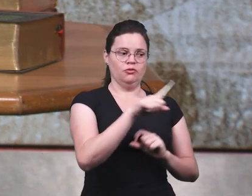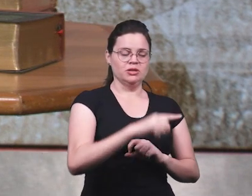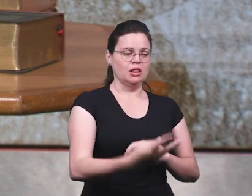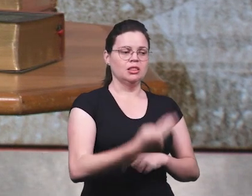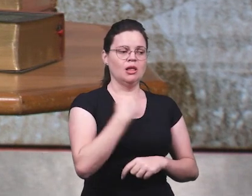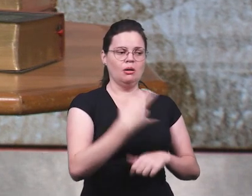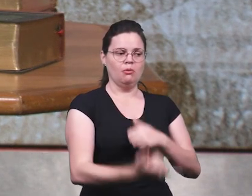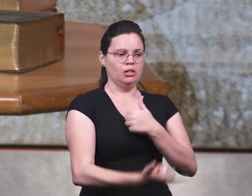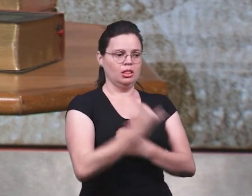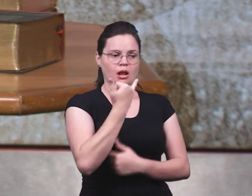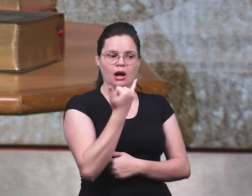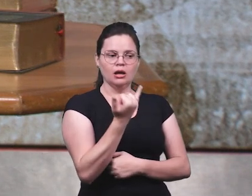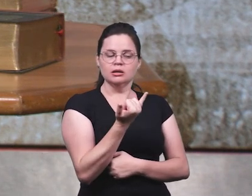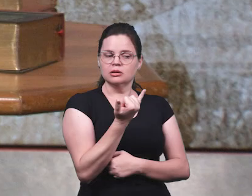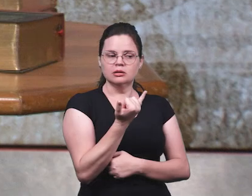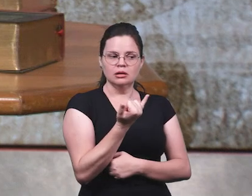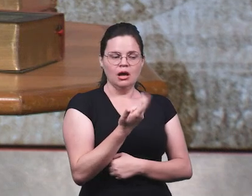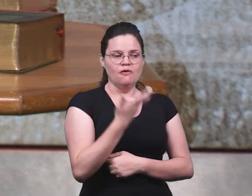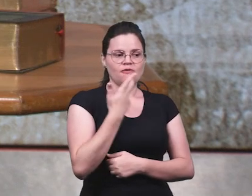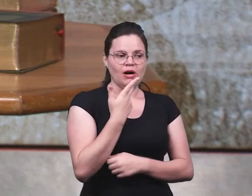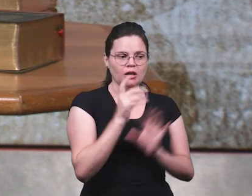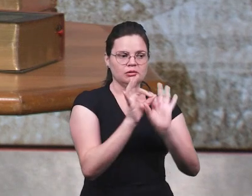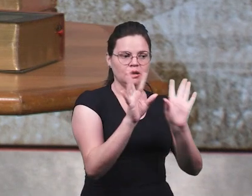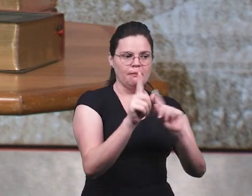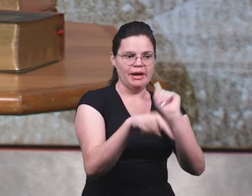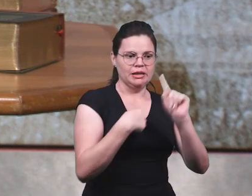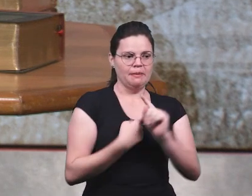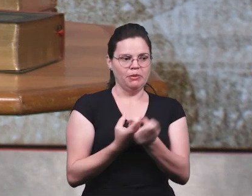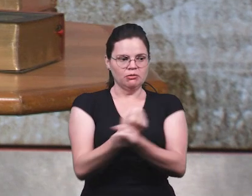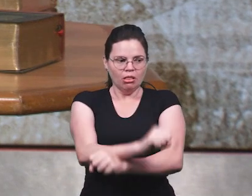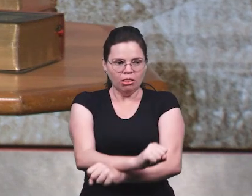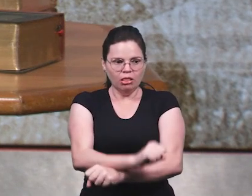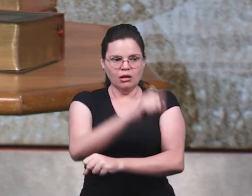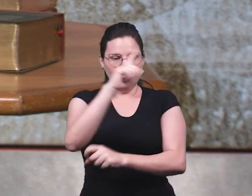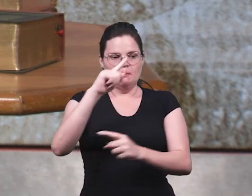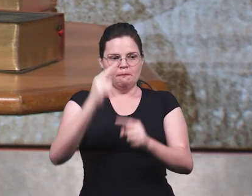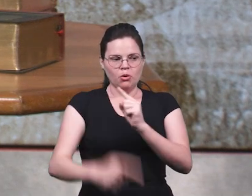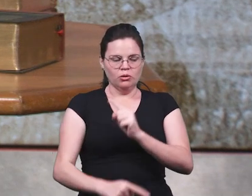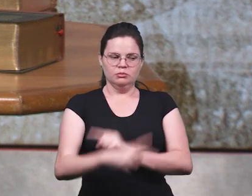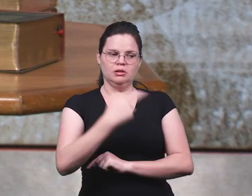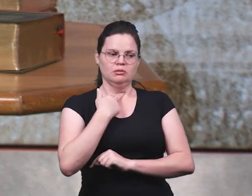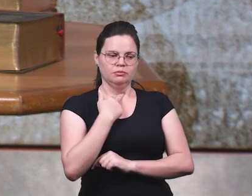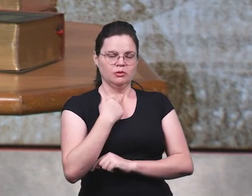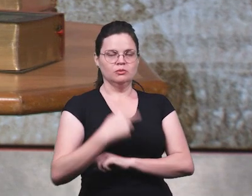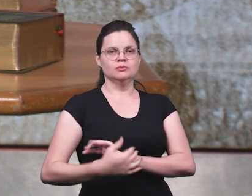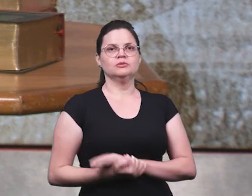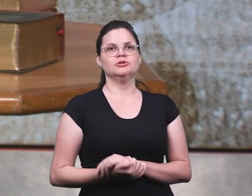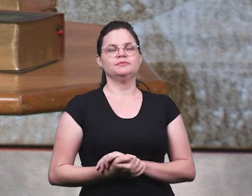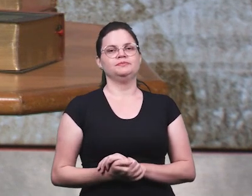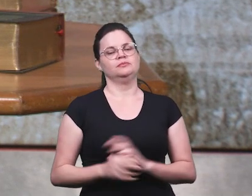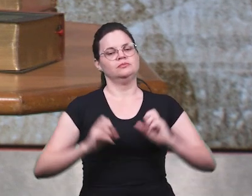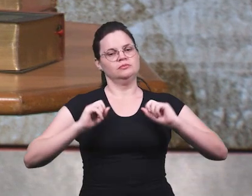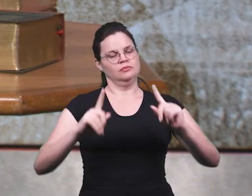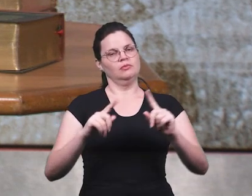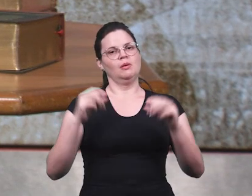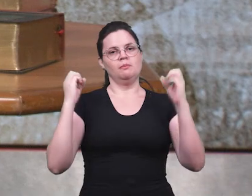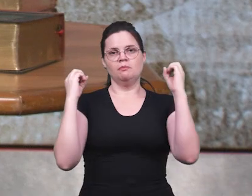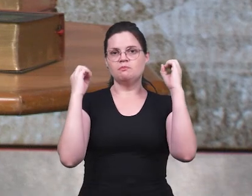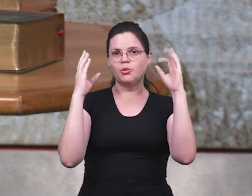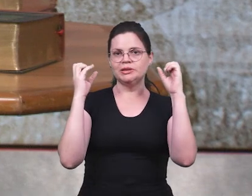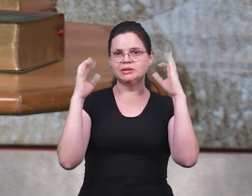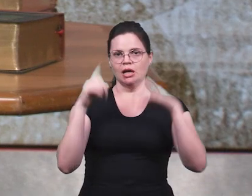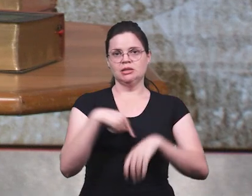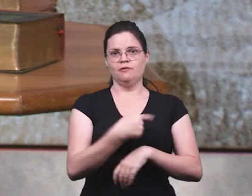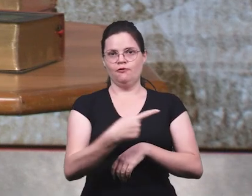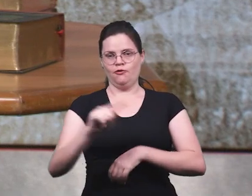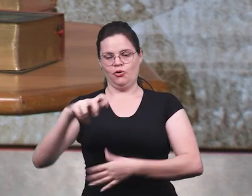engane, não deixando ir a este povo para sacrificar ao Senhor. Então saiu Moisés de Faraó